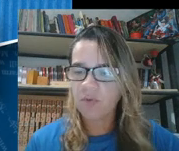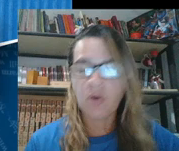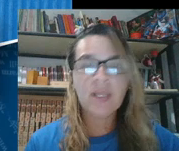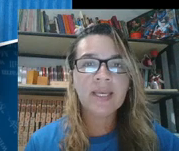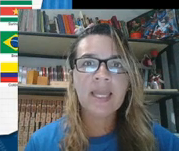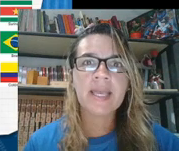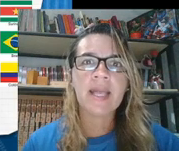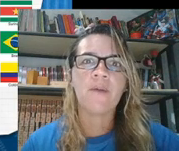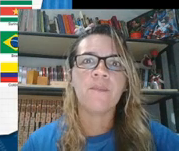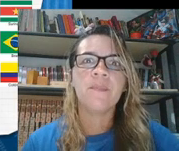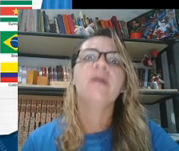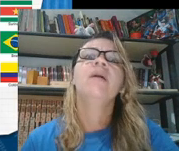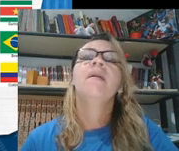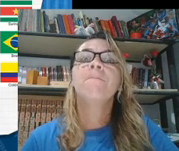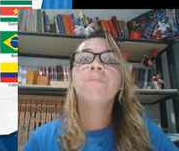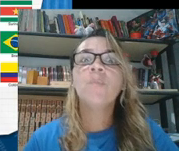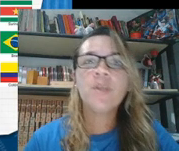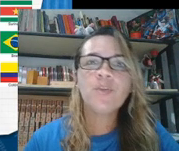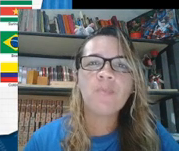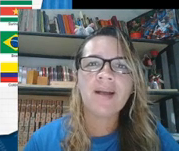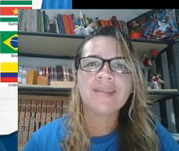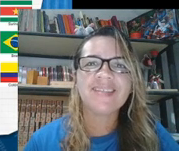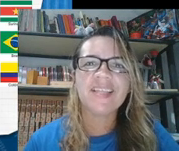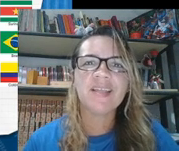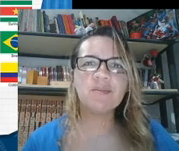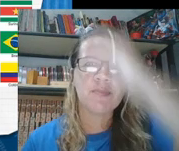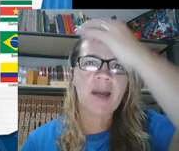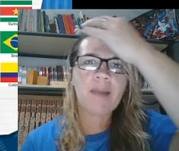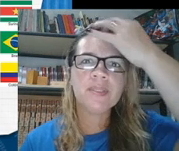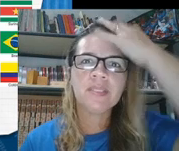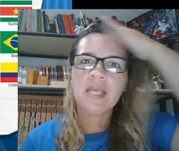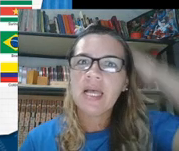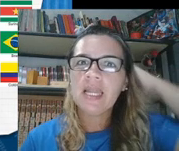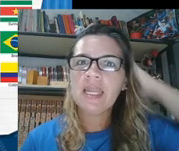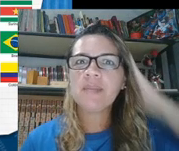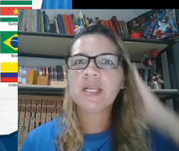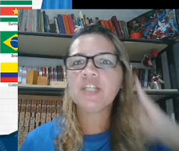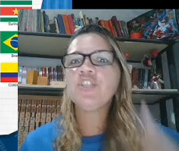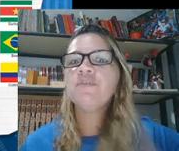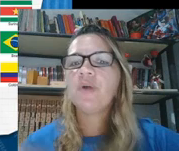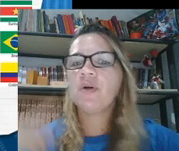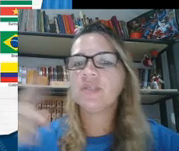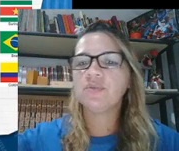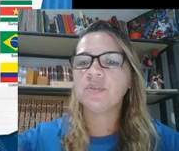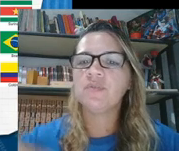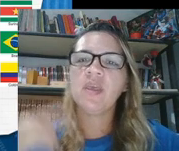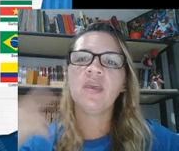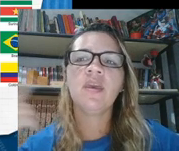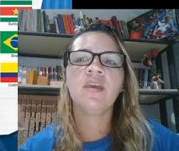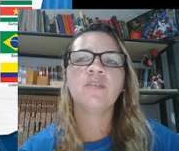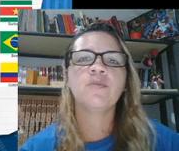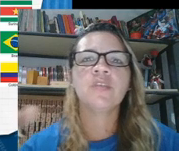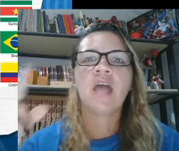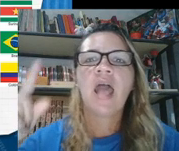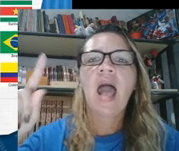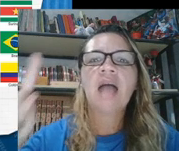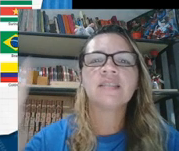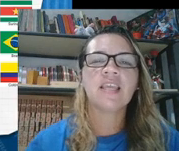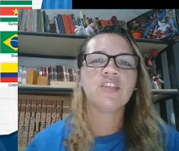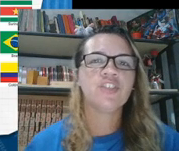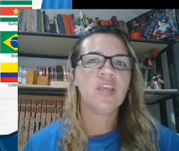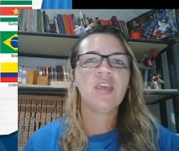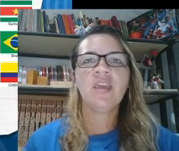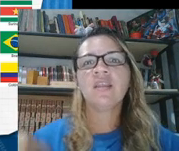Brasil. Olha que legal! Muito massa, né? Os mapas. Lembra que a gente viu a Rosa dos Ventos,